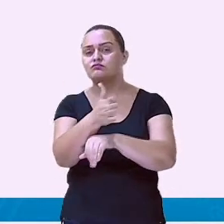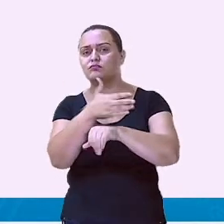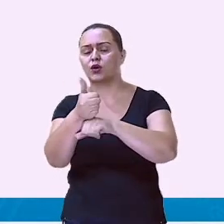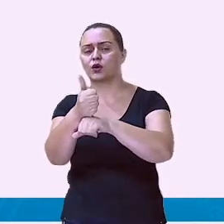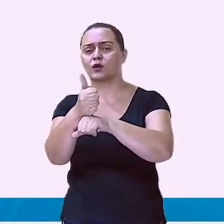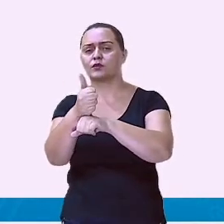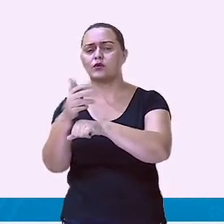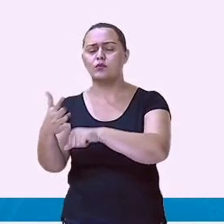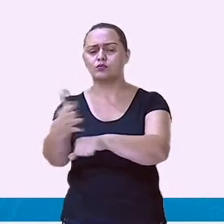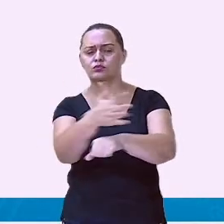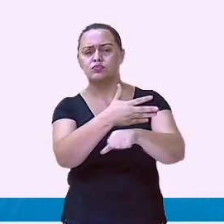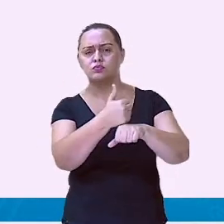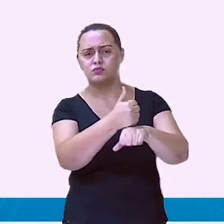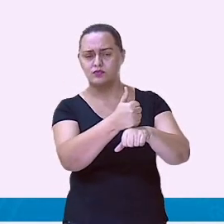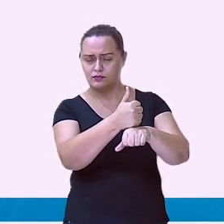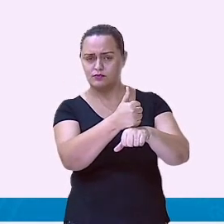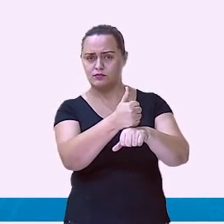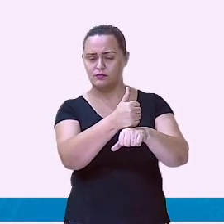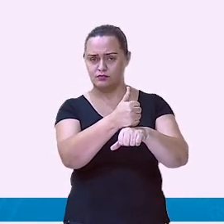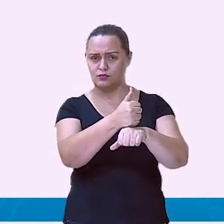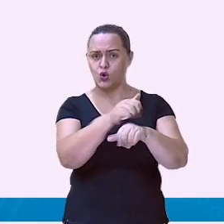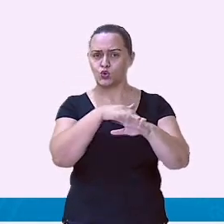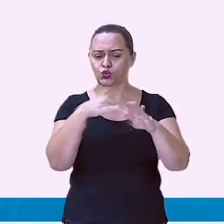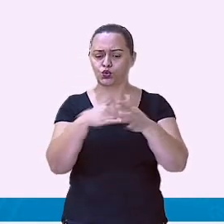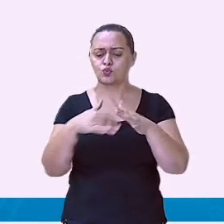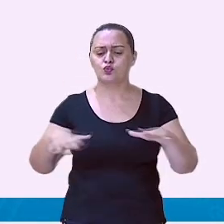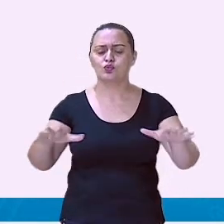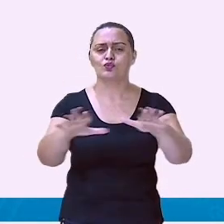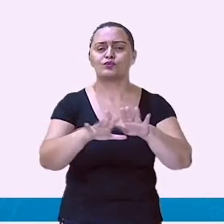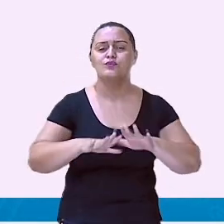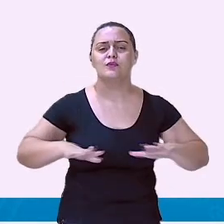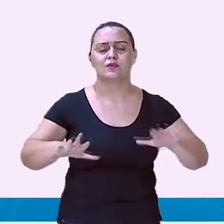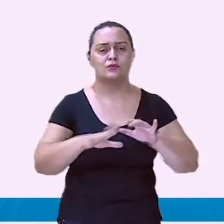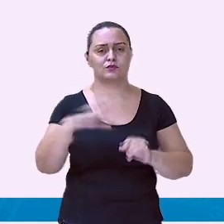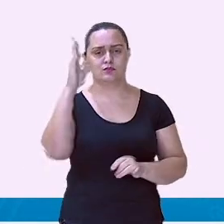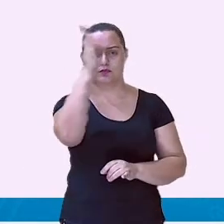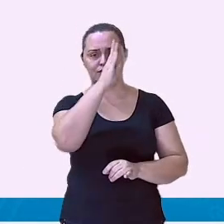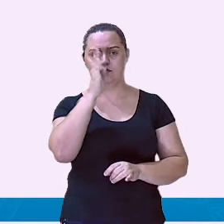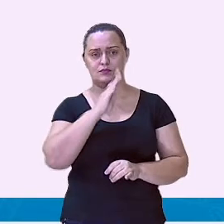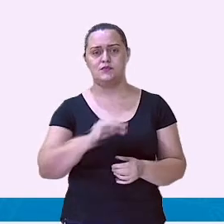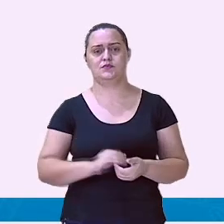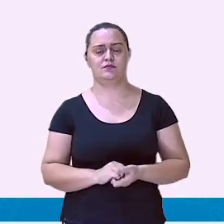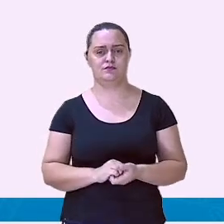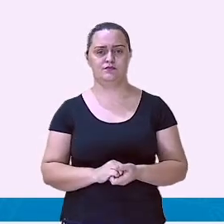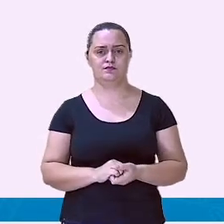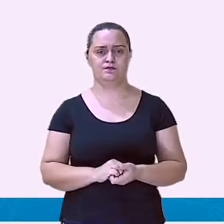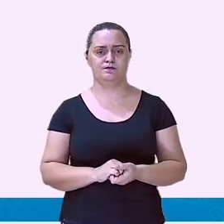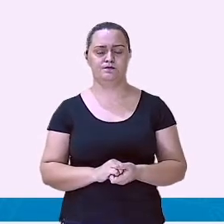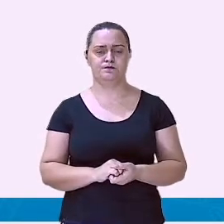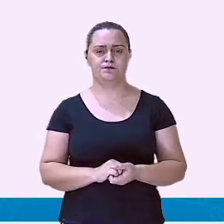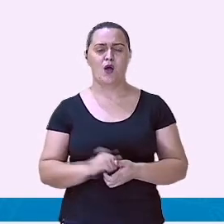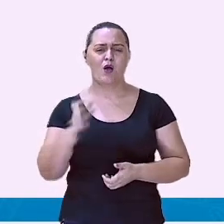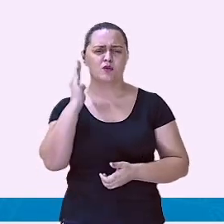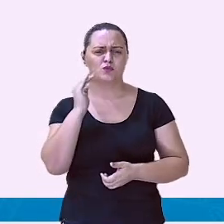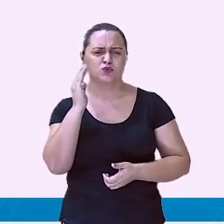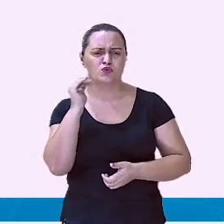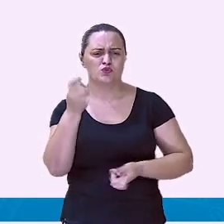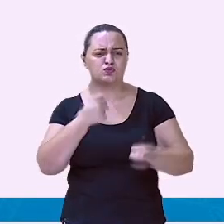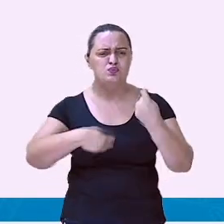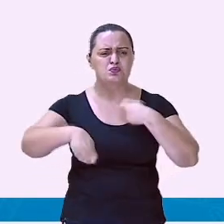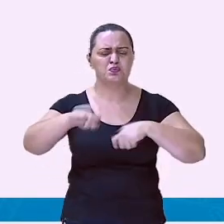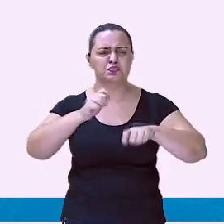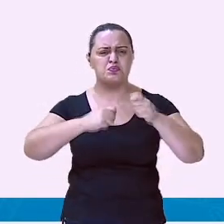conquistando todo esse território. A exploração econômica do território teve grande importância